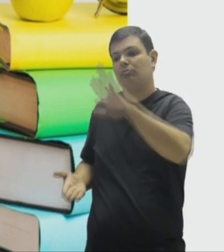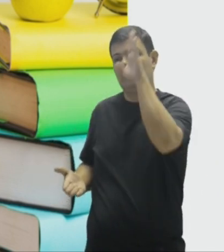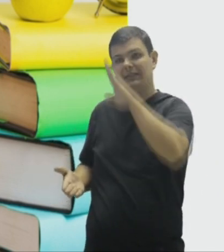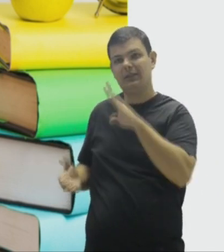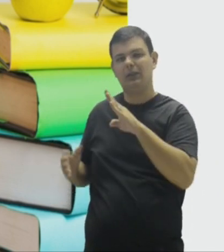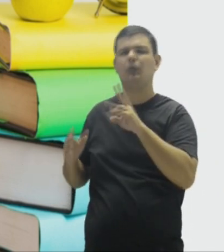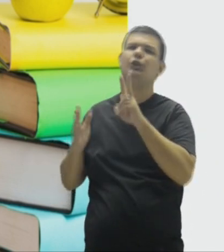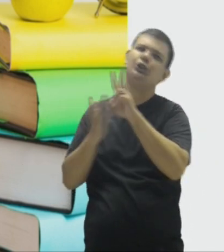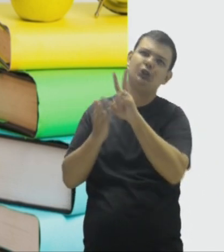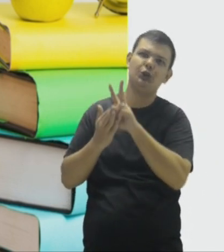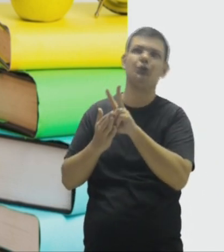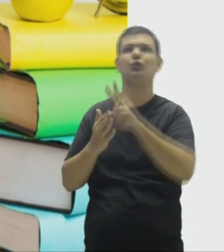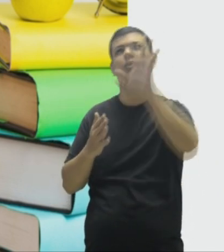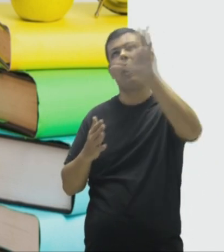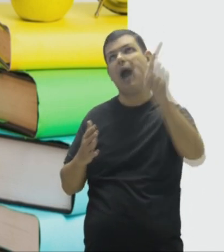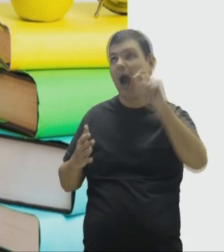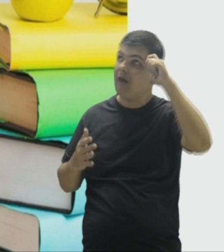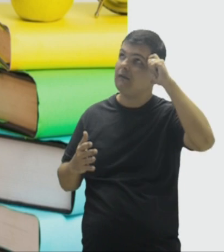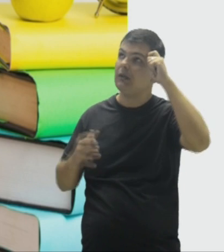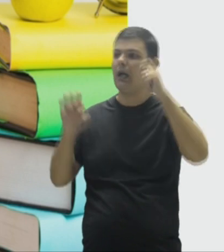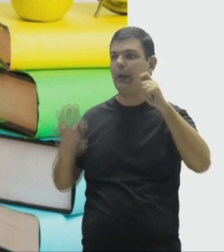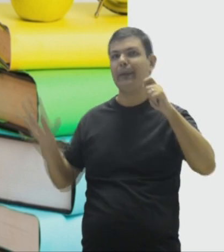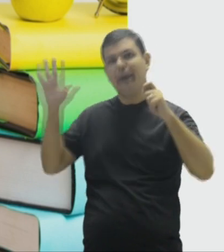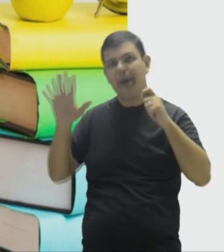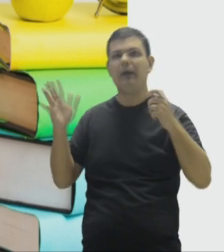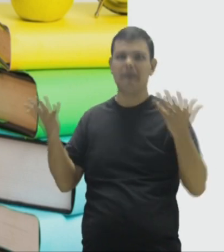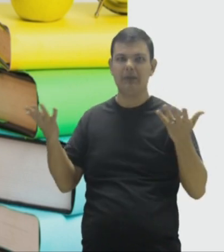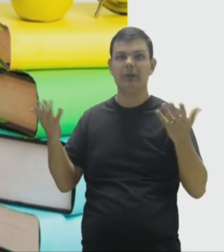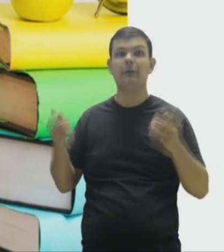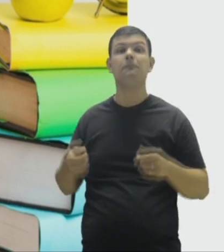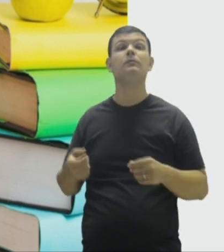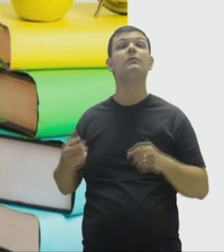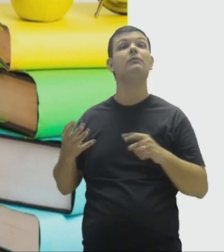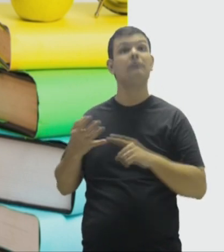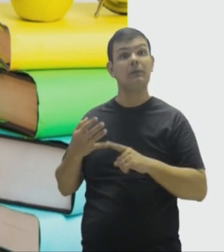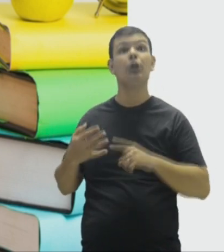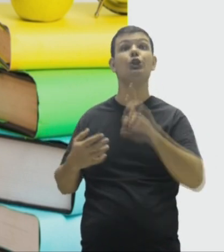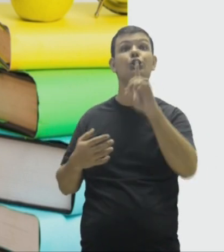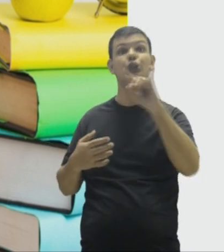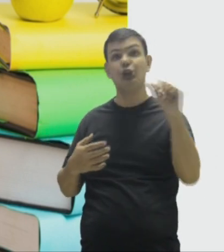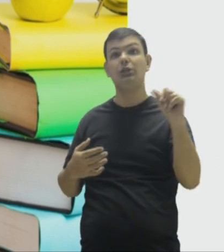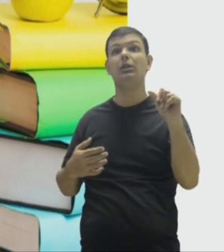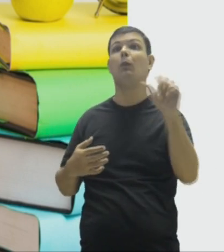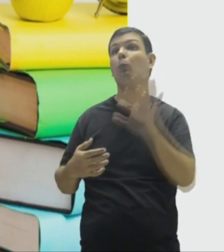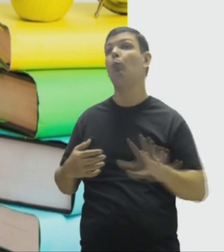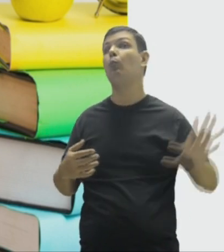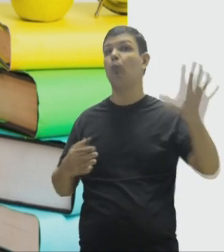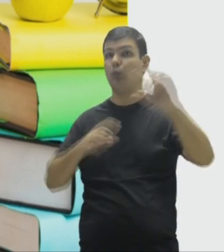indígena, europeia, africana. Falamos sobre o Dia Mundial da Diversidade